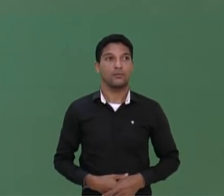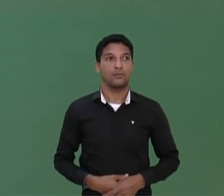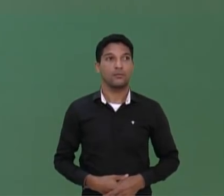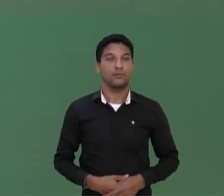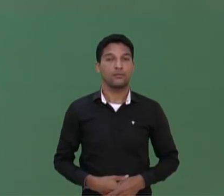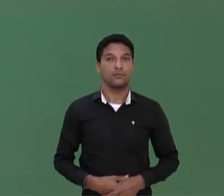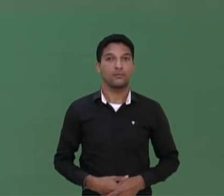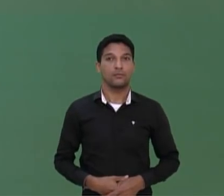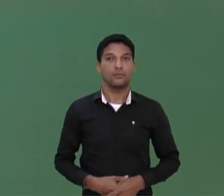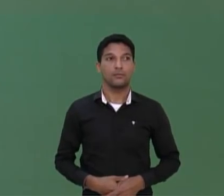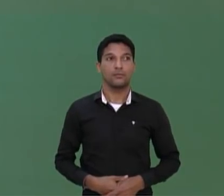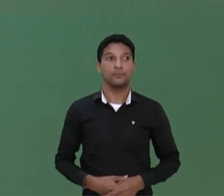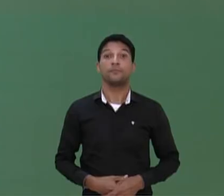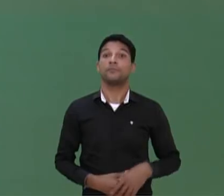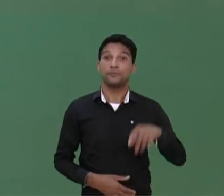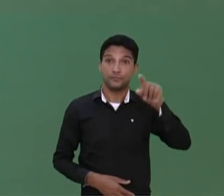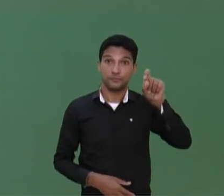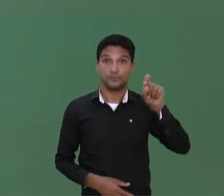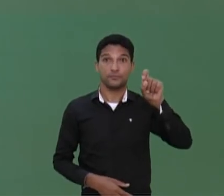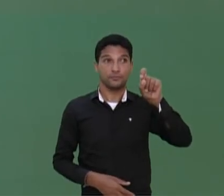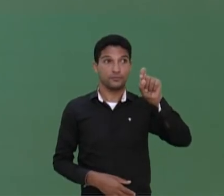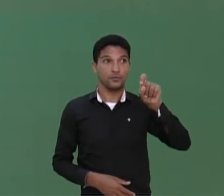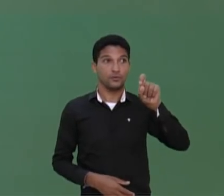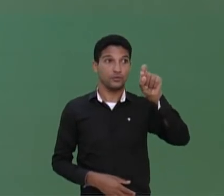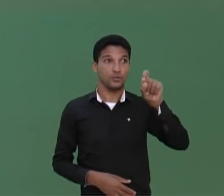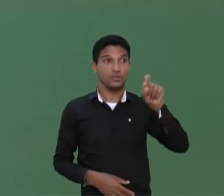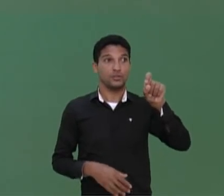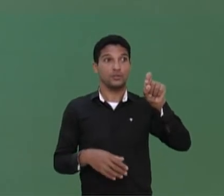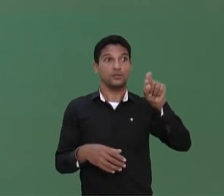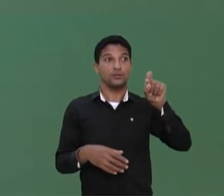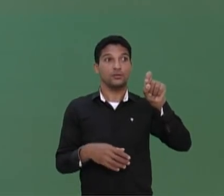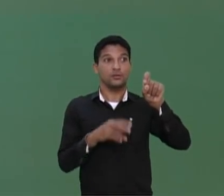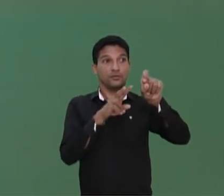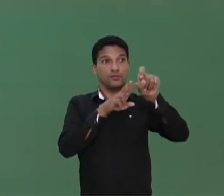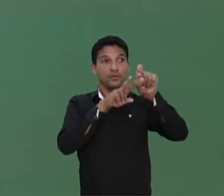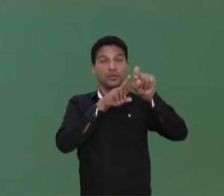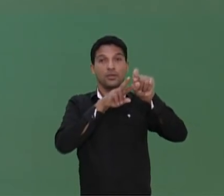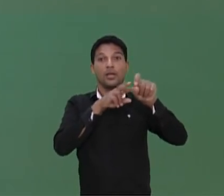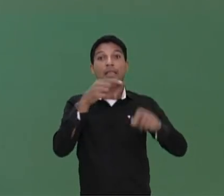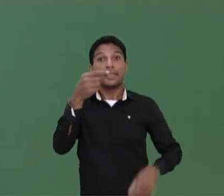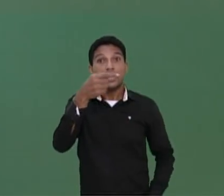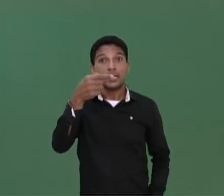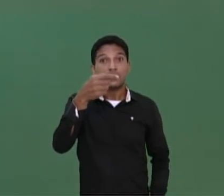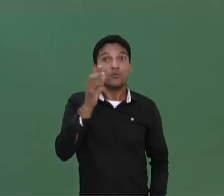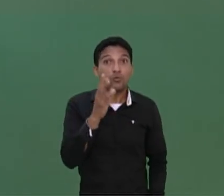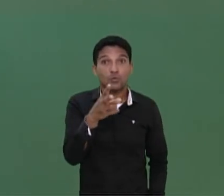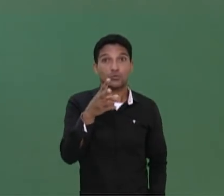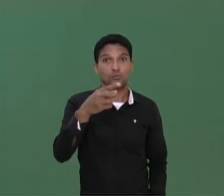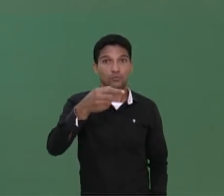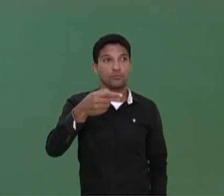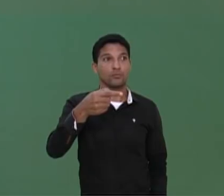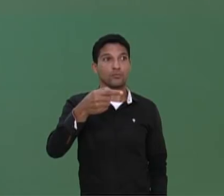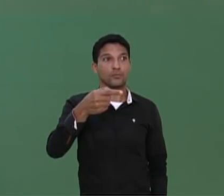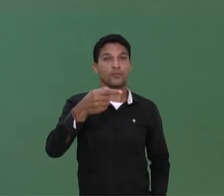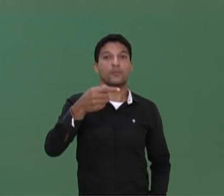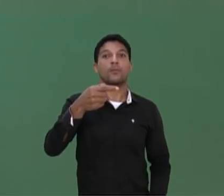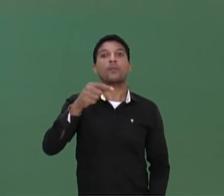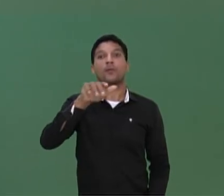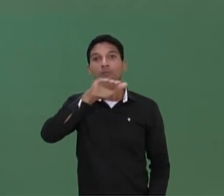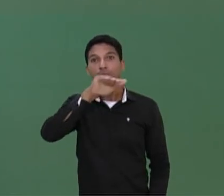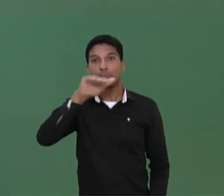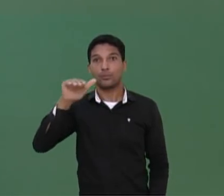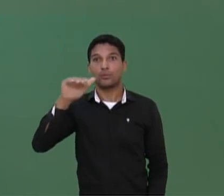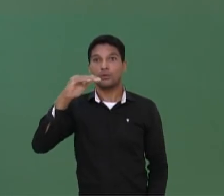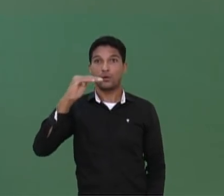se não souber se eu vou preservar esse sinal negativo aqui ou